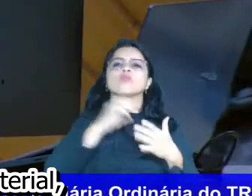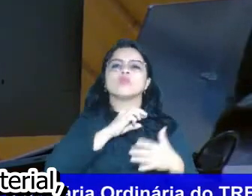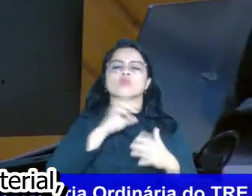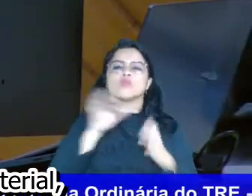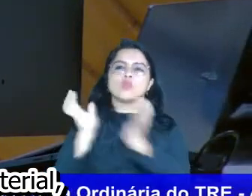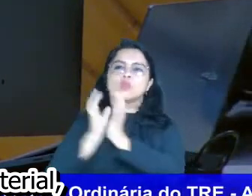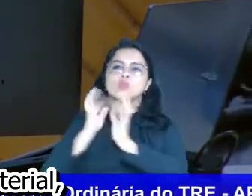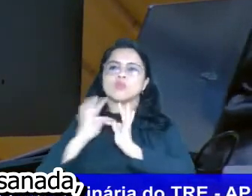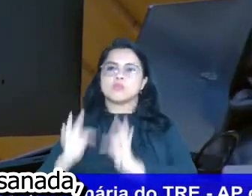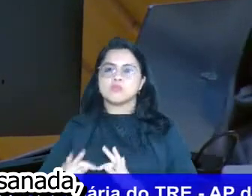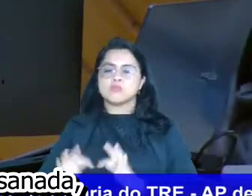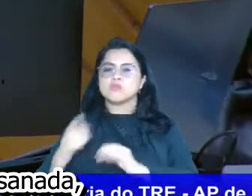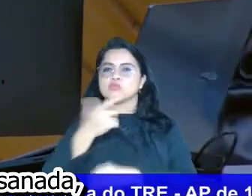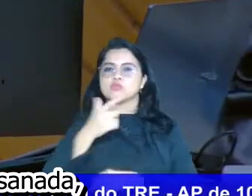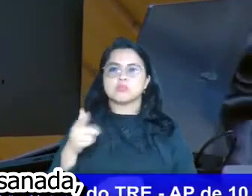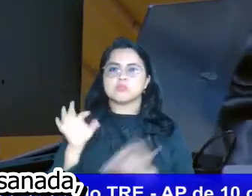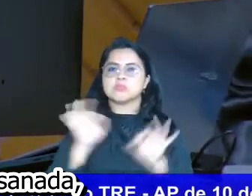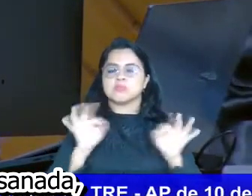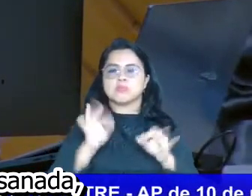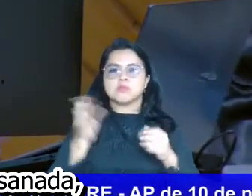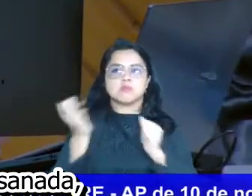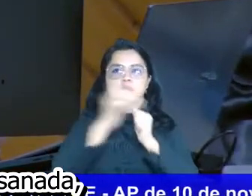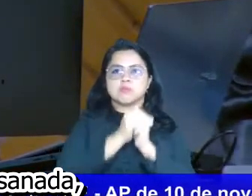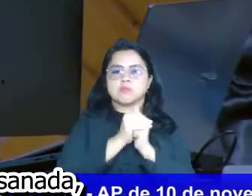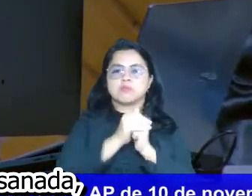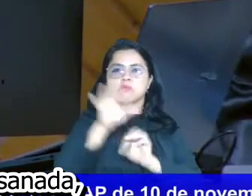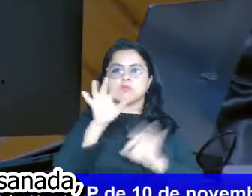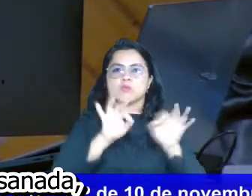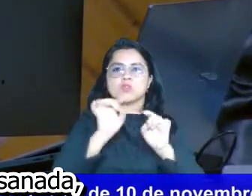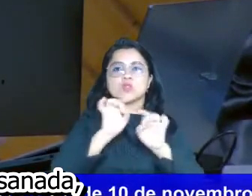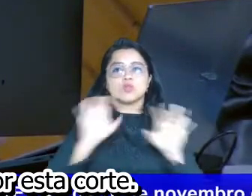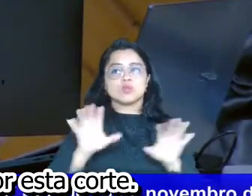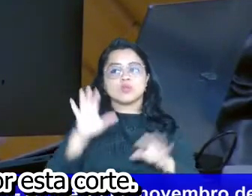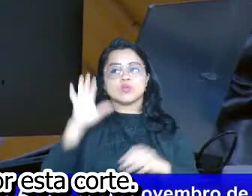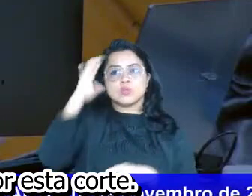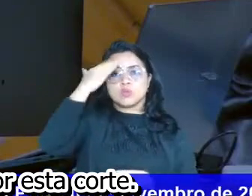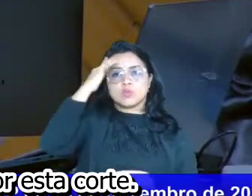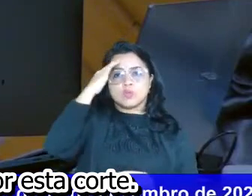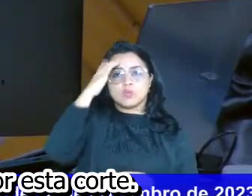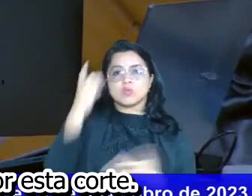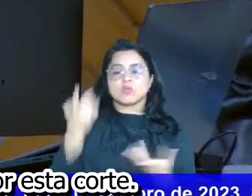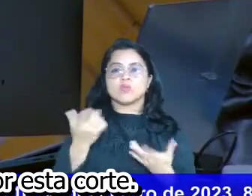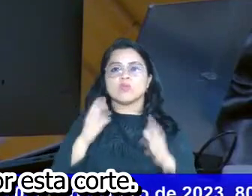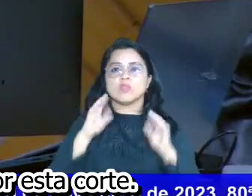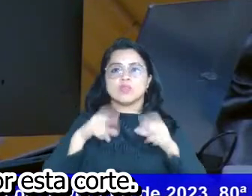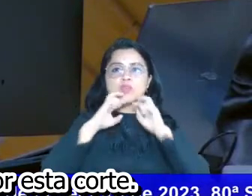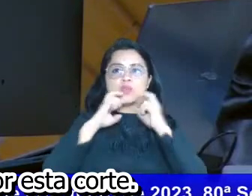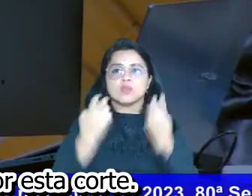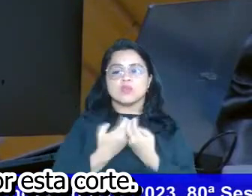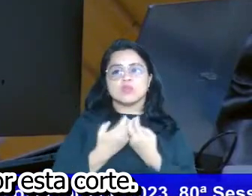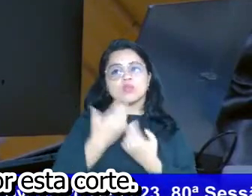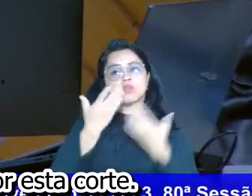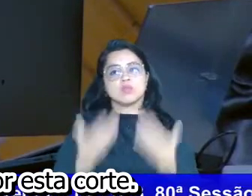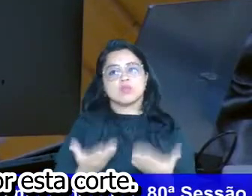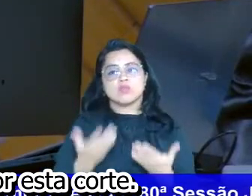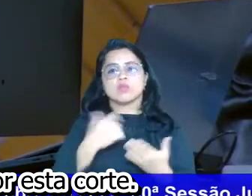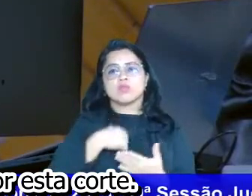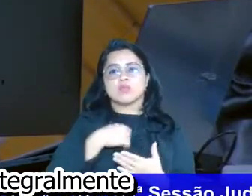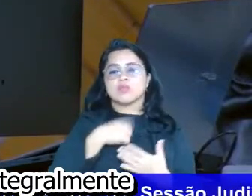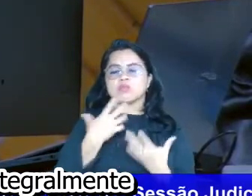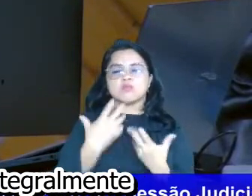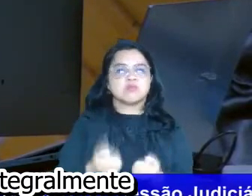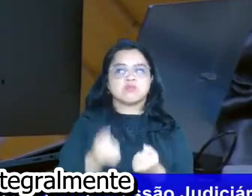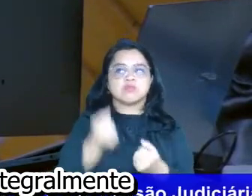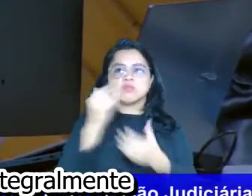ministerial, não havendo, portanto, nenhuma omissão a ser sanada, apenas o descontentamento com as teses firmadas por esta Corte. Sendo assim, não acolho